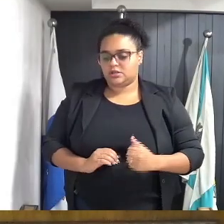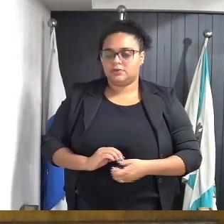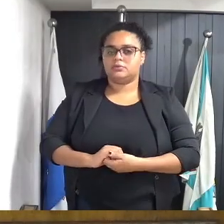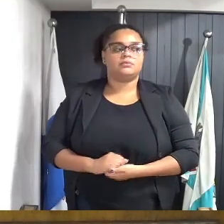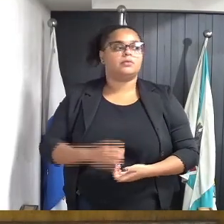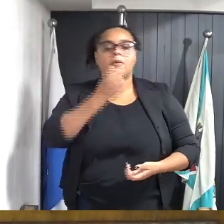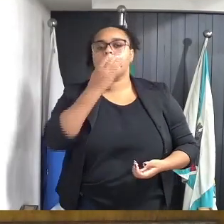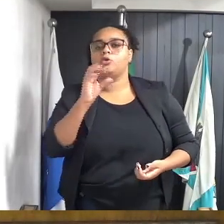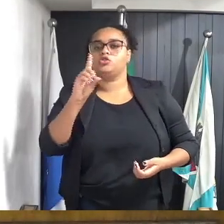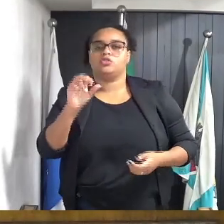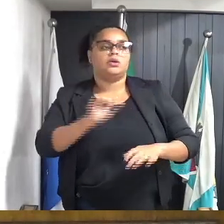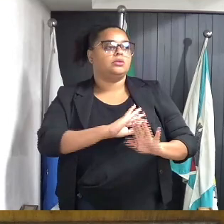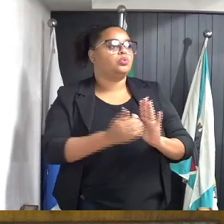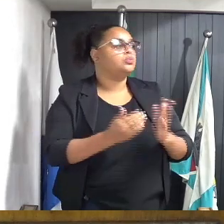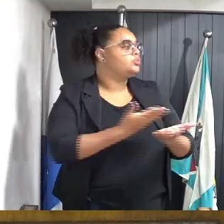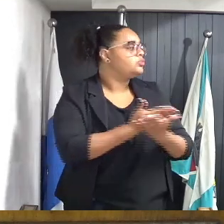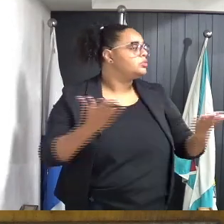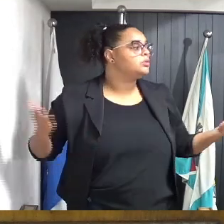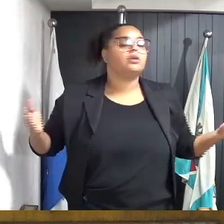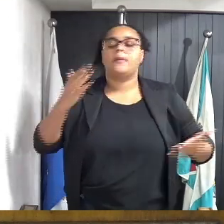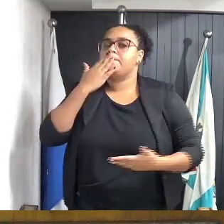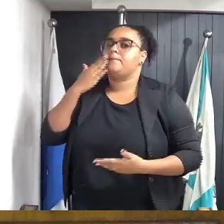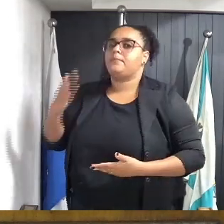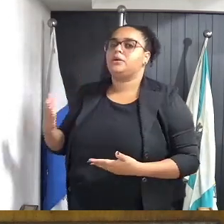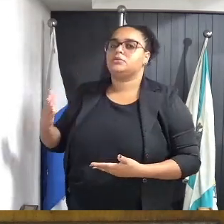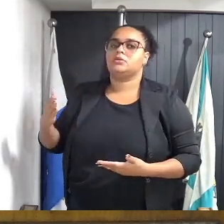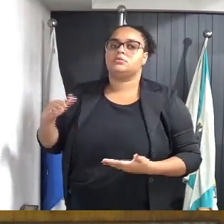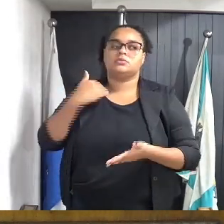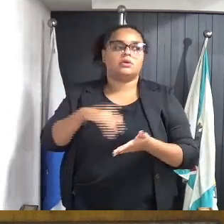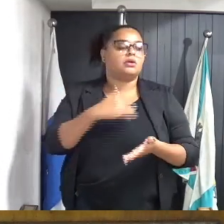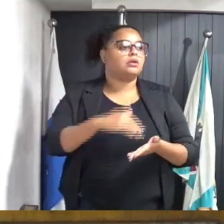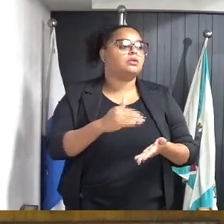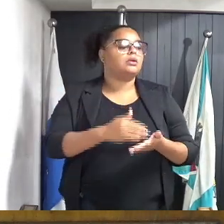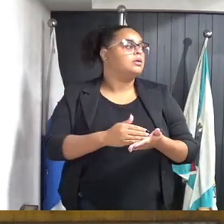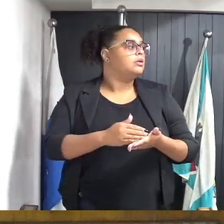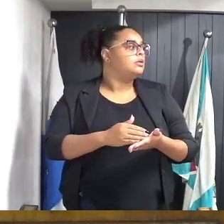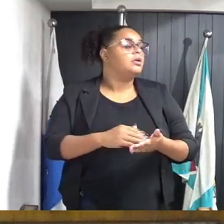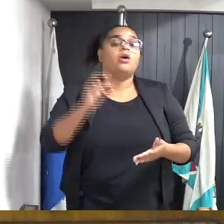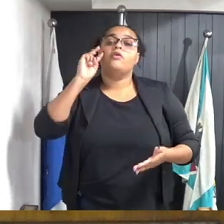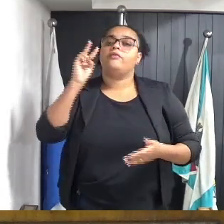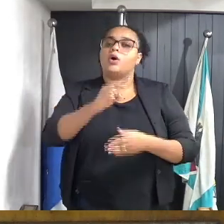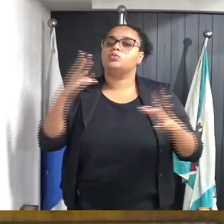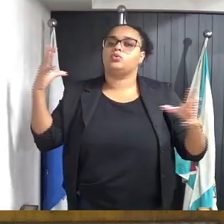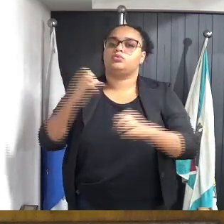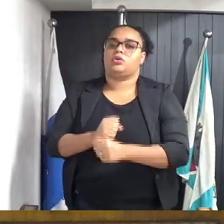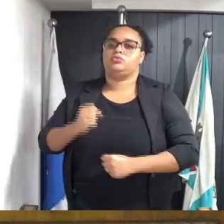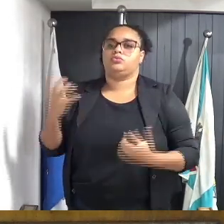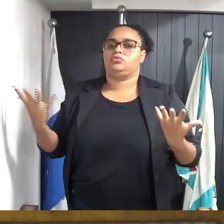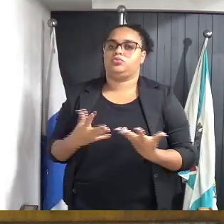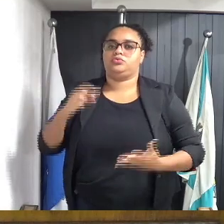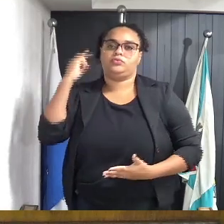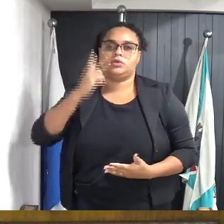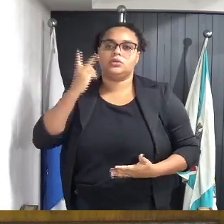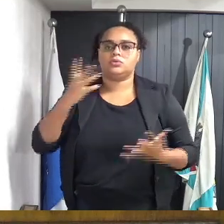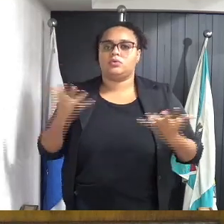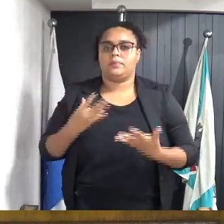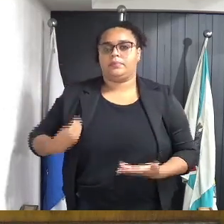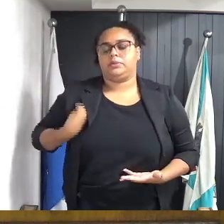Bom dia a todos. Peço à secretária que faça a verificação de quórum.